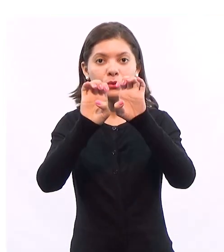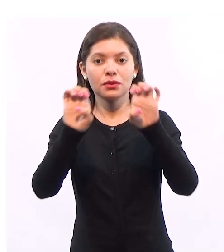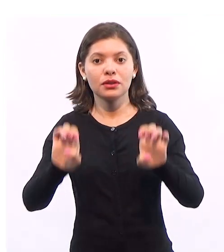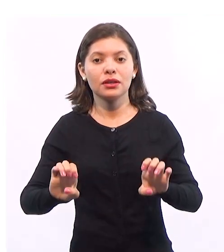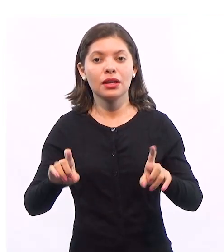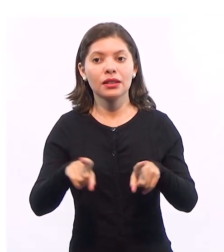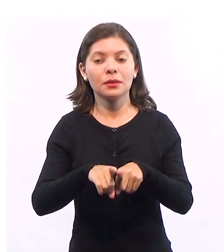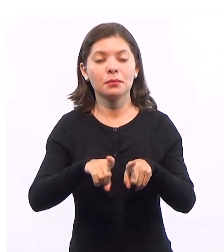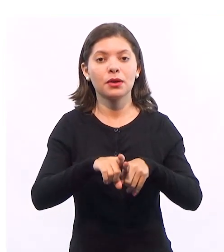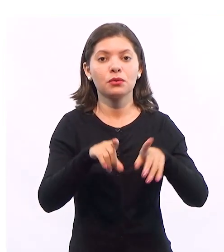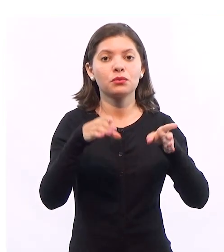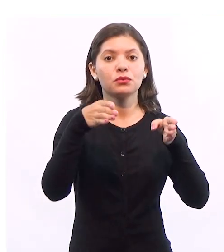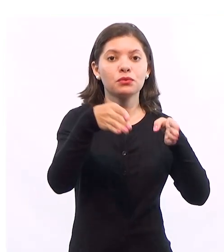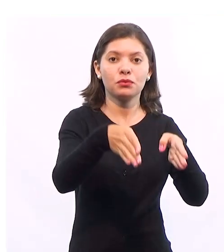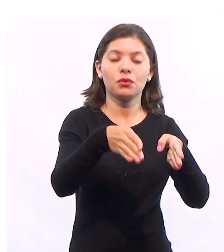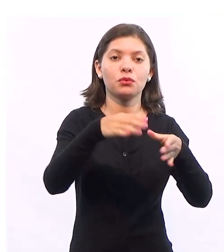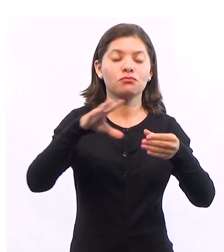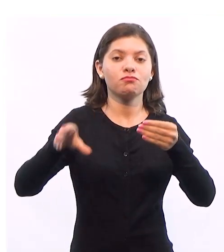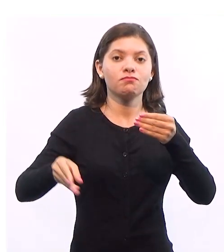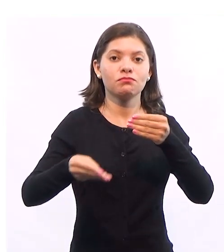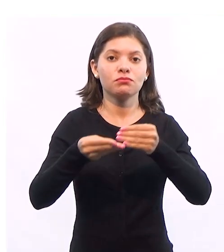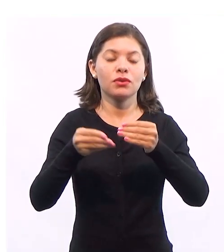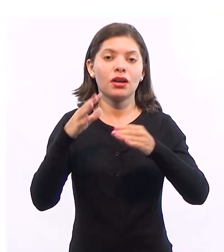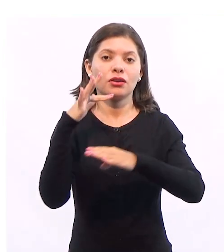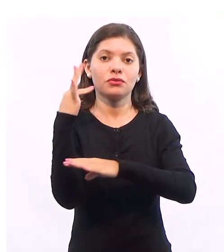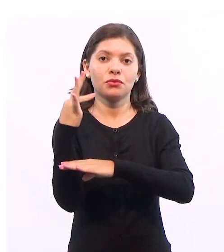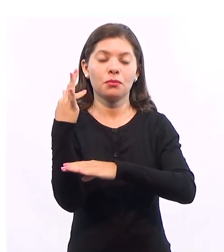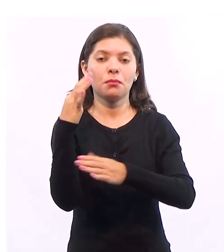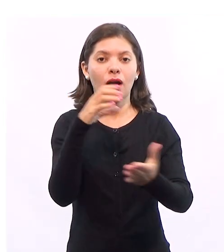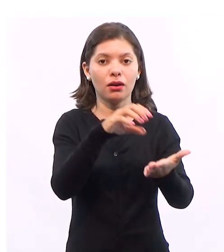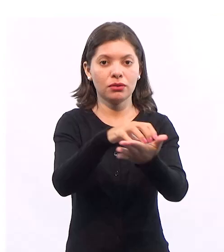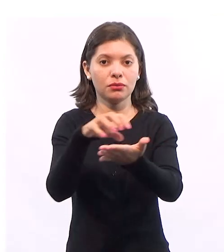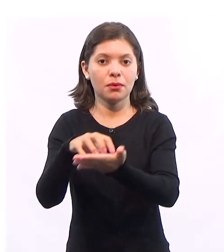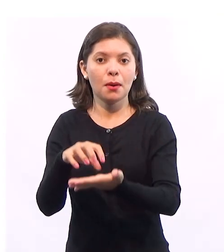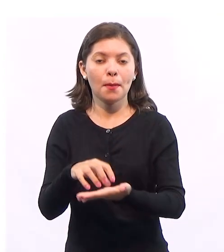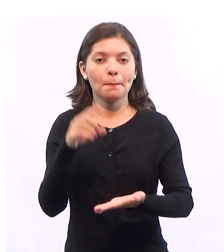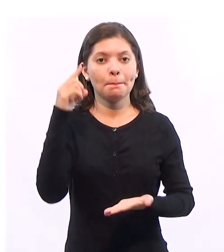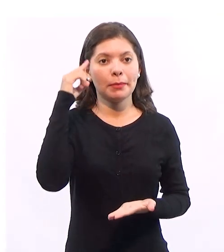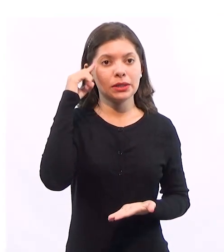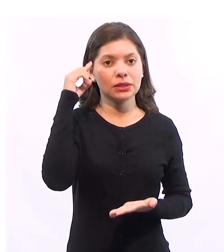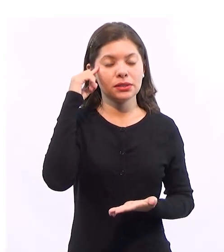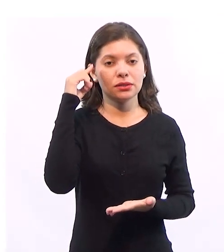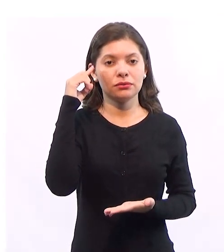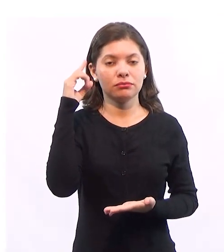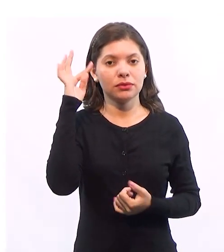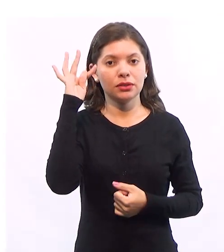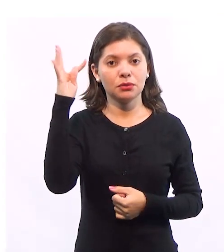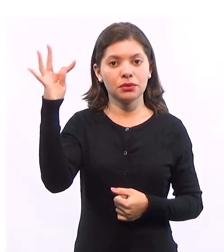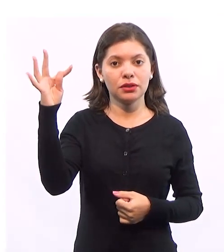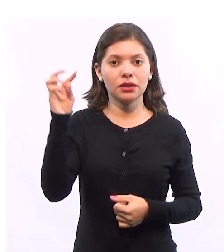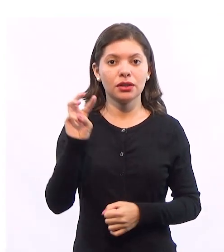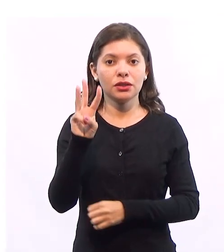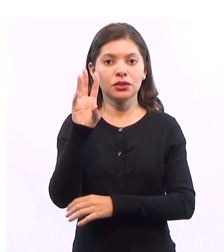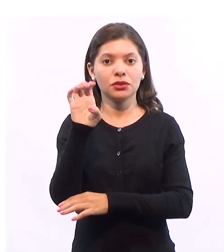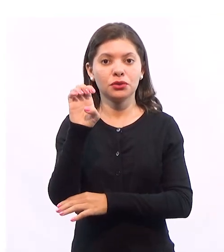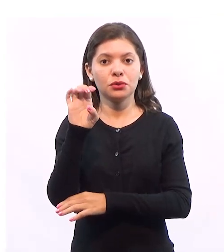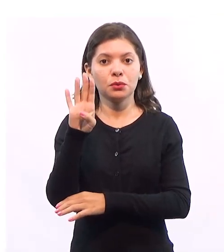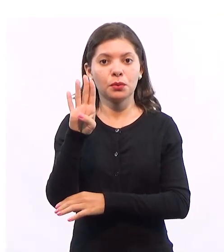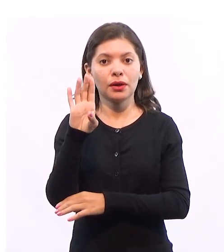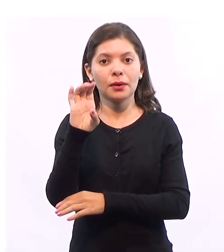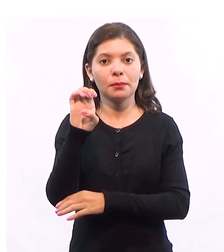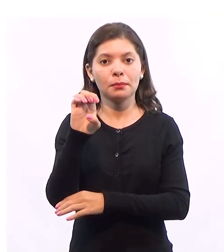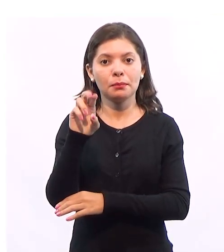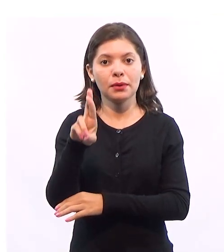também estava com seu foco na abordagem de organização formal, pensando, é claro, na teoria de Weber. A